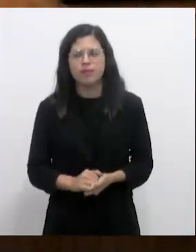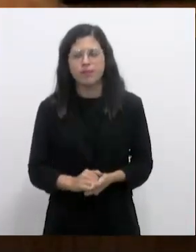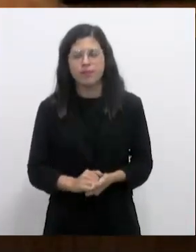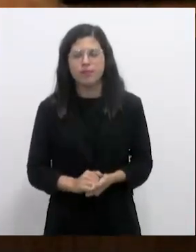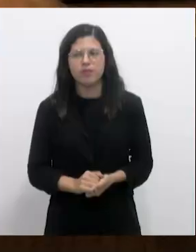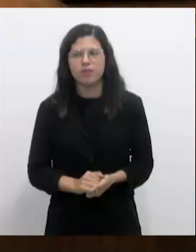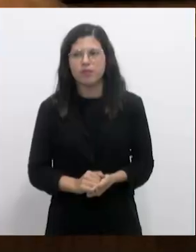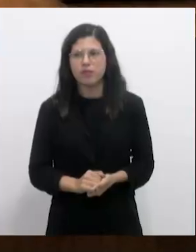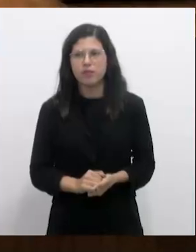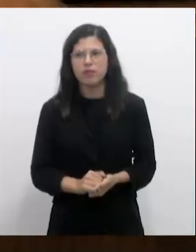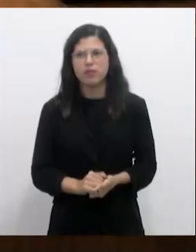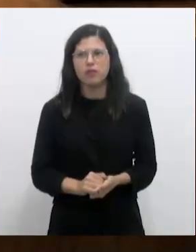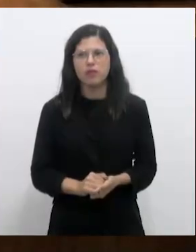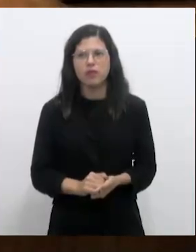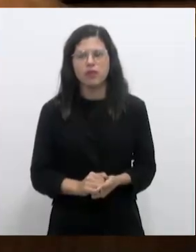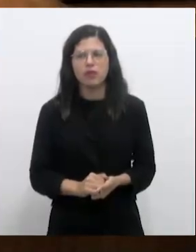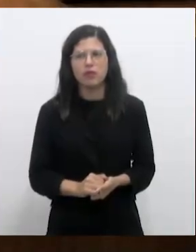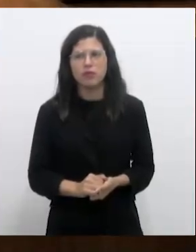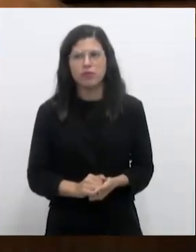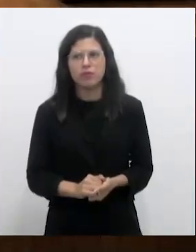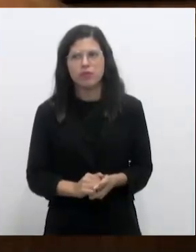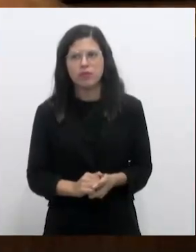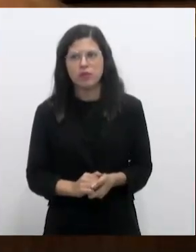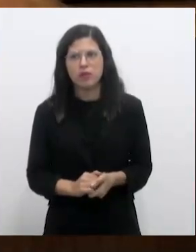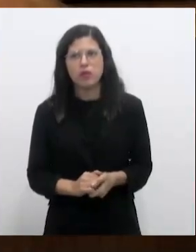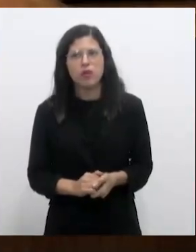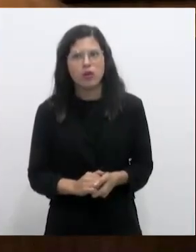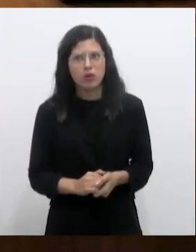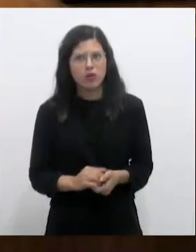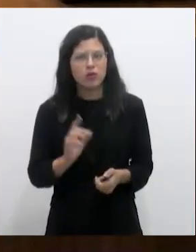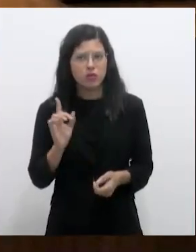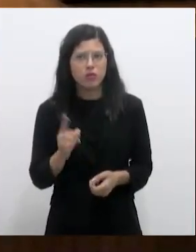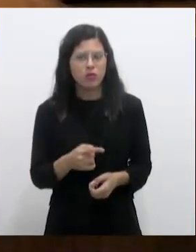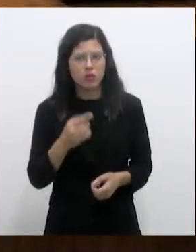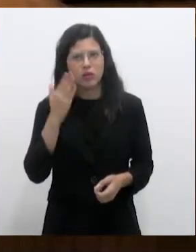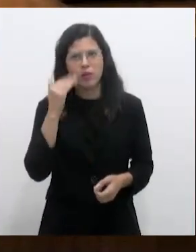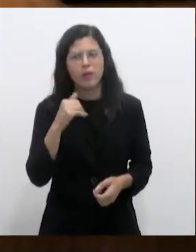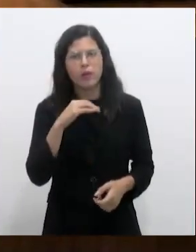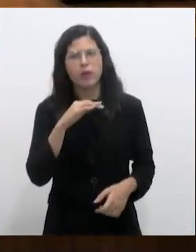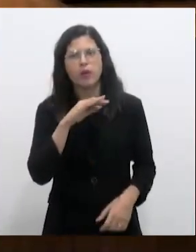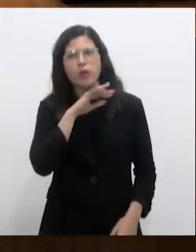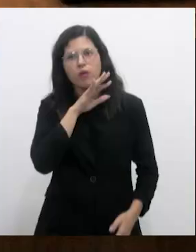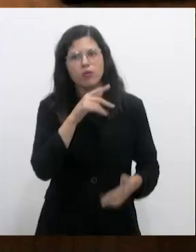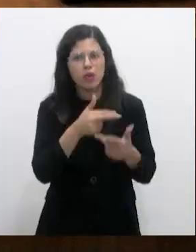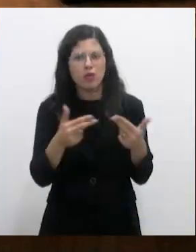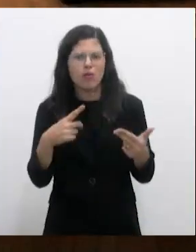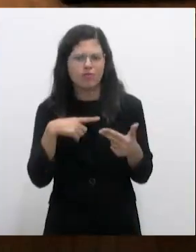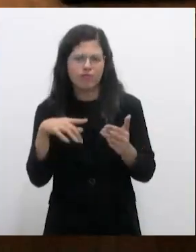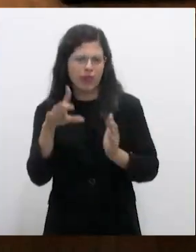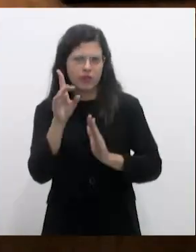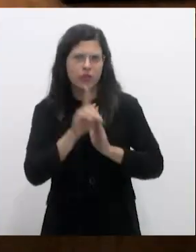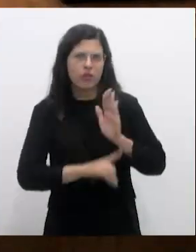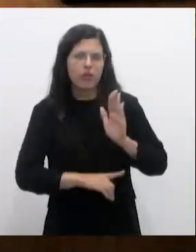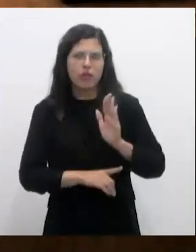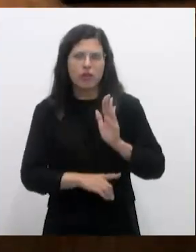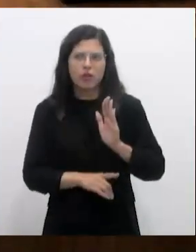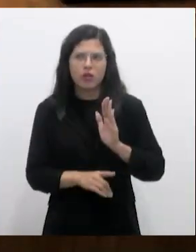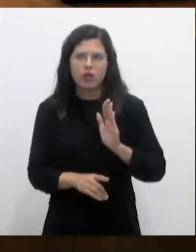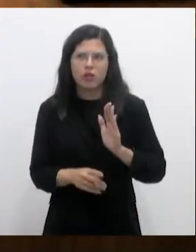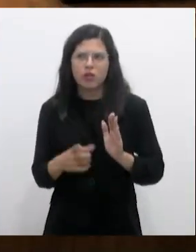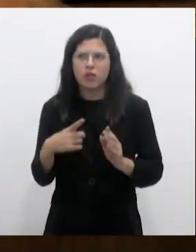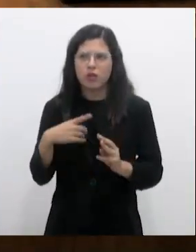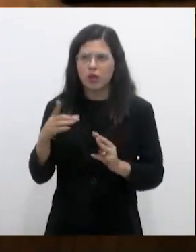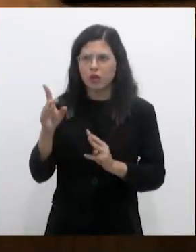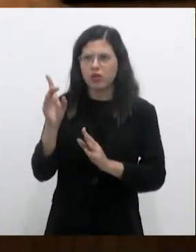Lilian, a gente considera que os animais são seres dotados de direitos. E aí tem o direito a não estar confinado